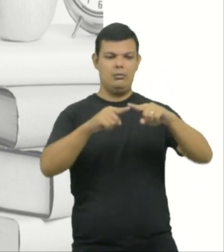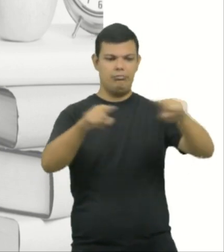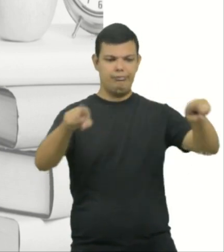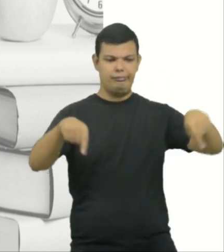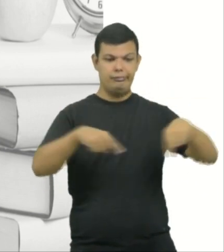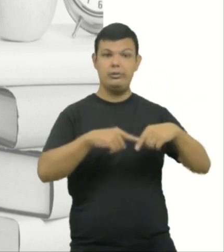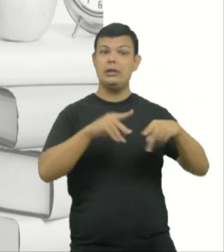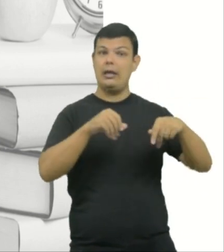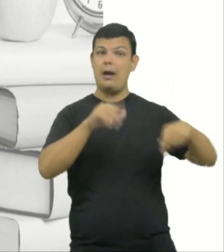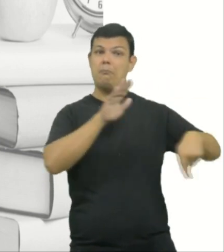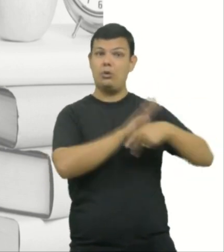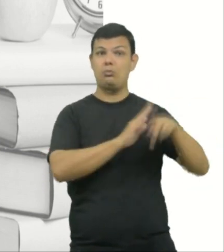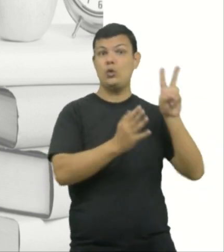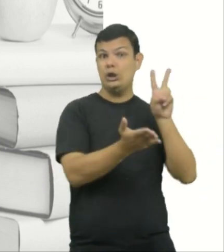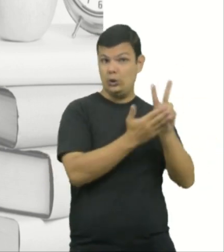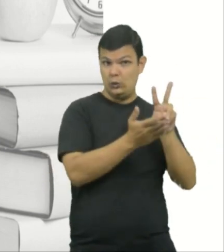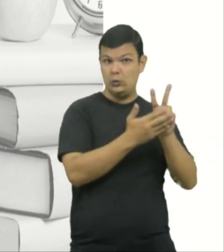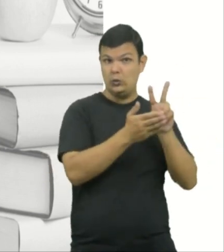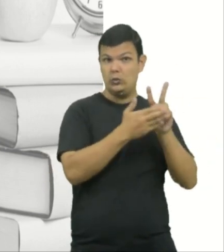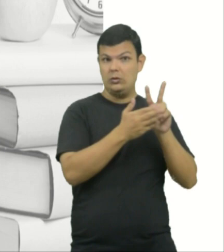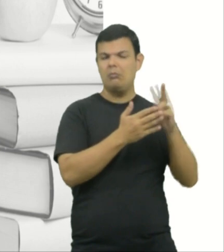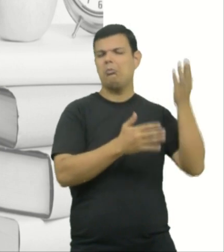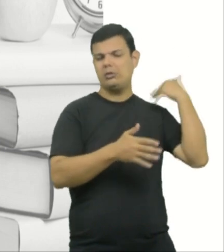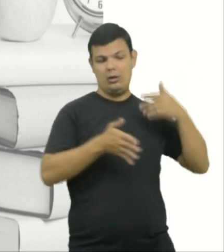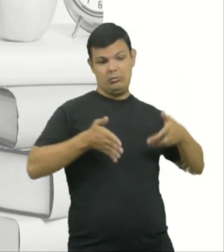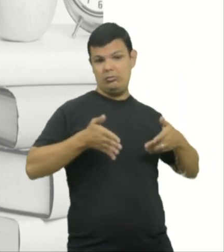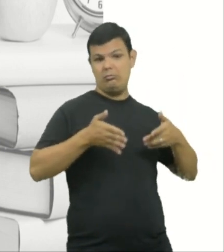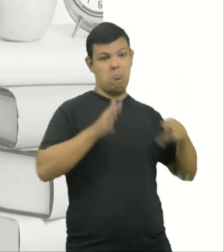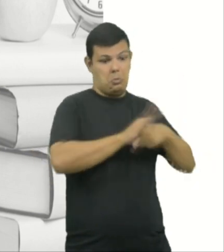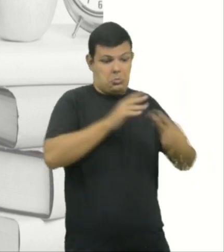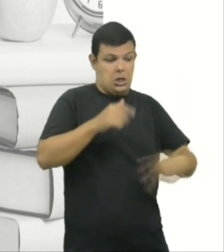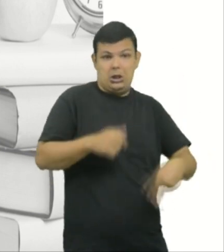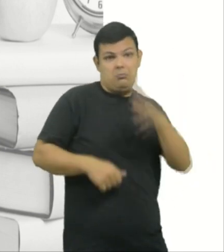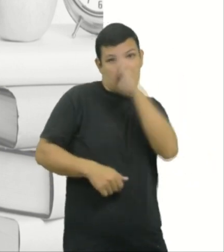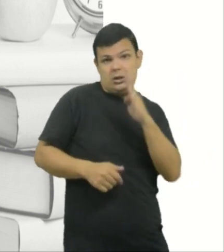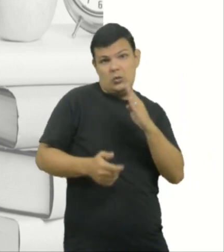das terras, né, que já foram os povos originários da nossa região,